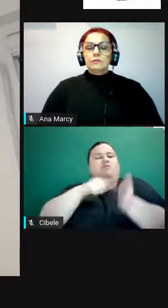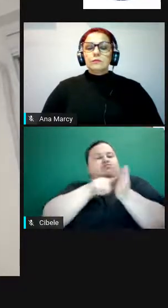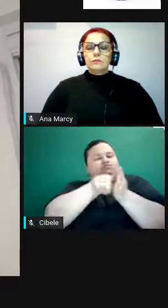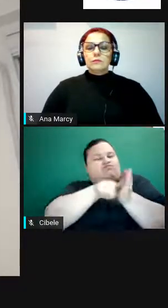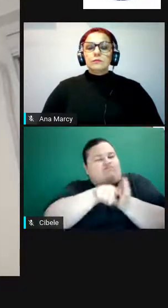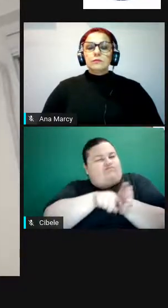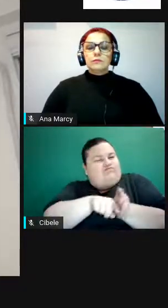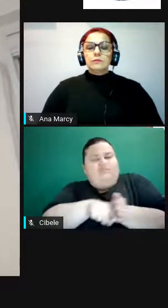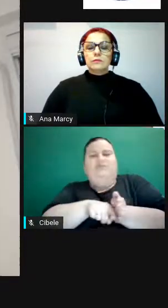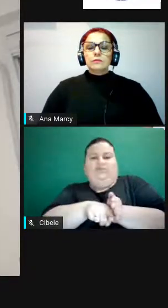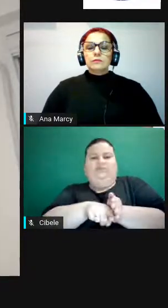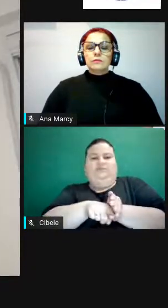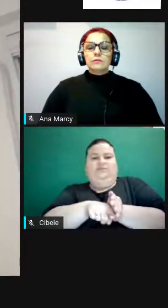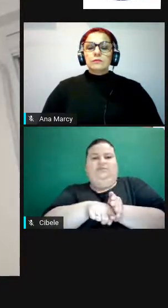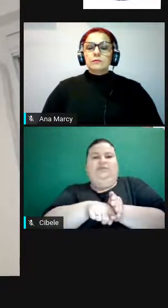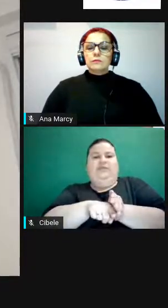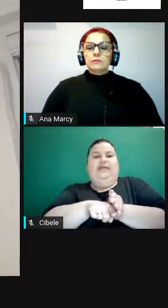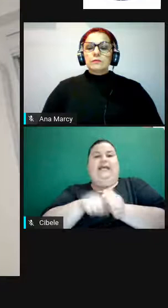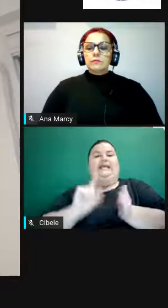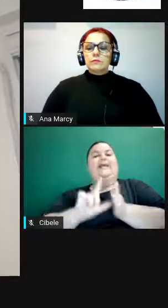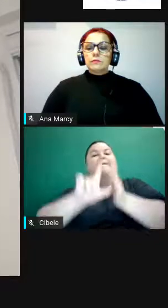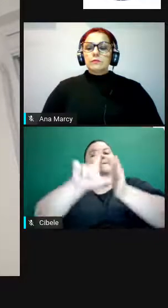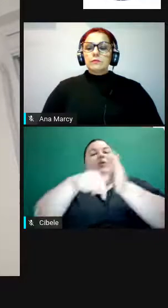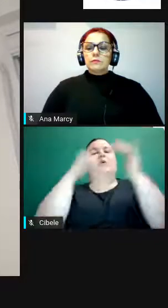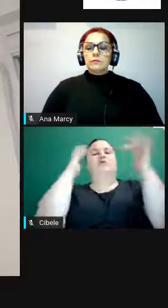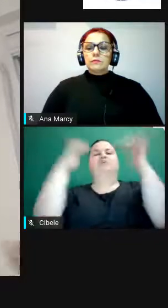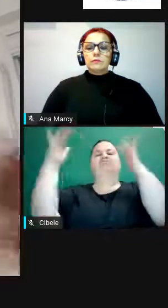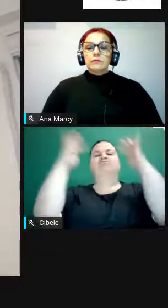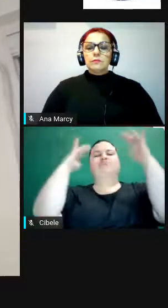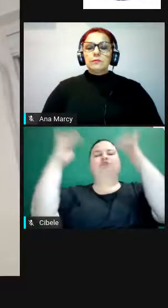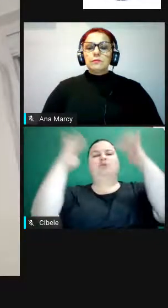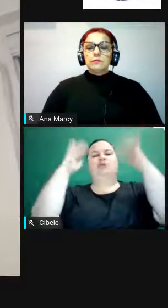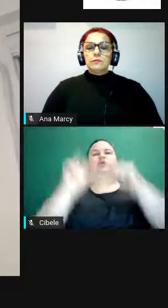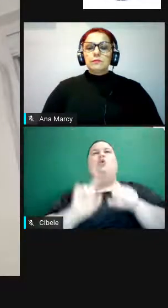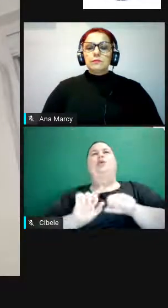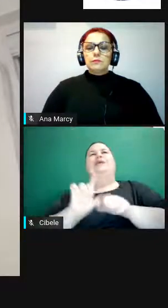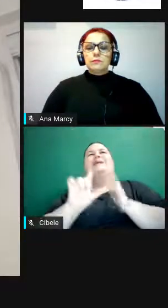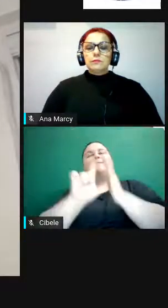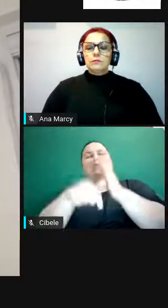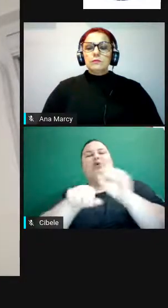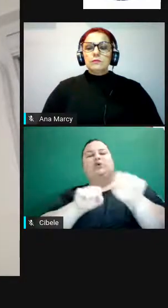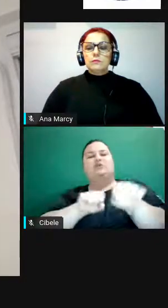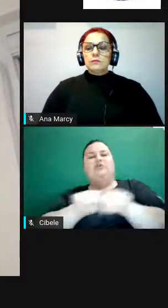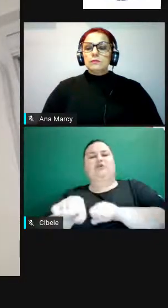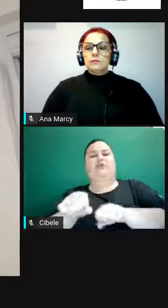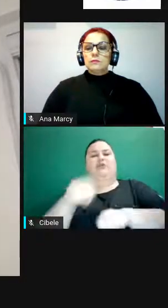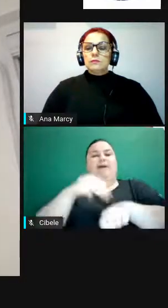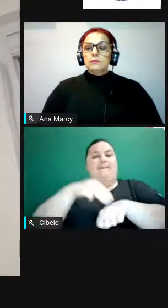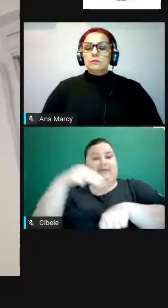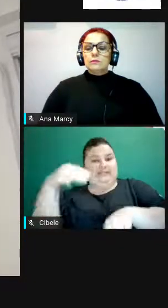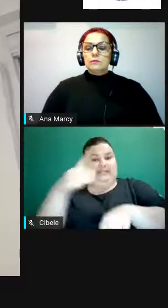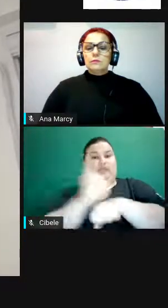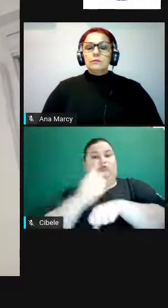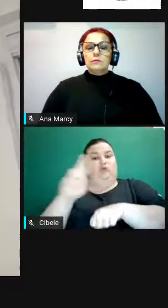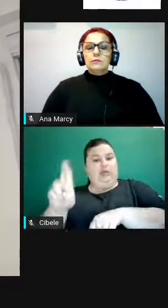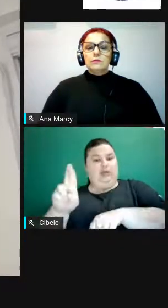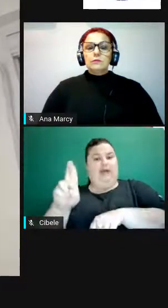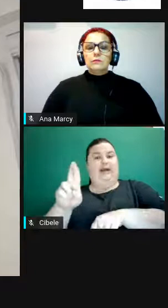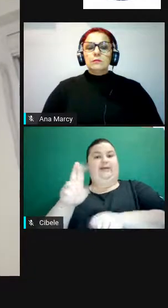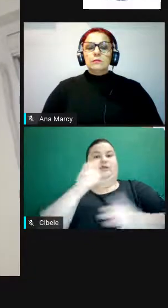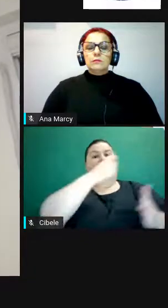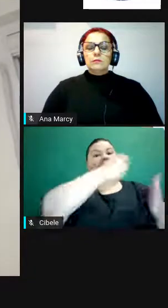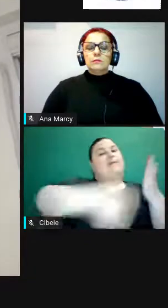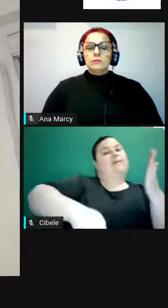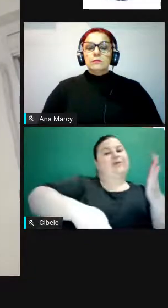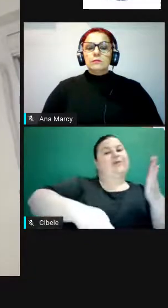e depois o meu sonho seria depois de me formar e tal fazer um mestrado e doutorado ingressar em um concurso para dar aulas